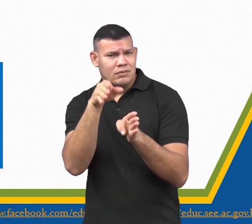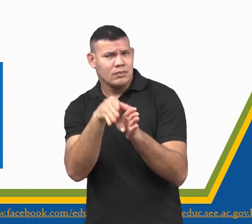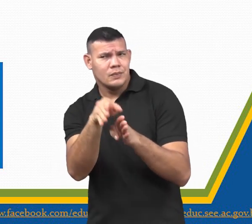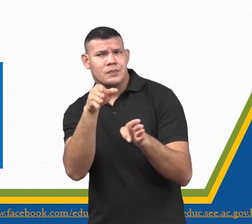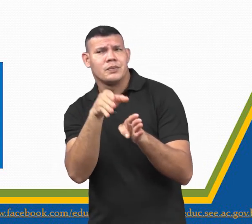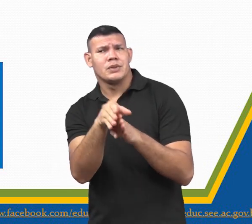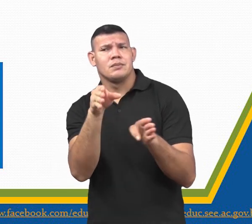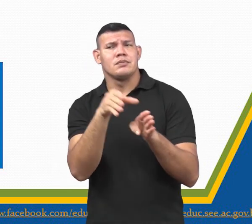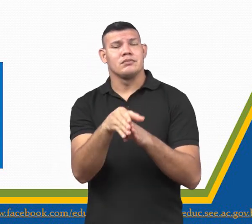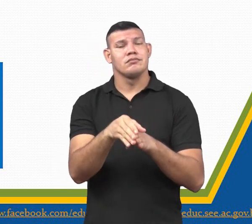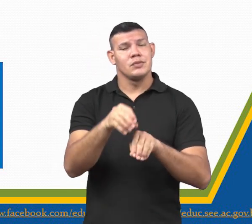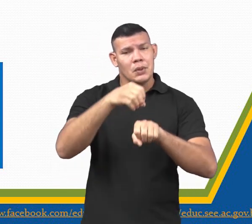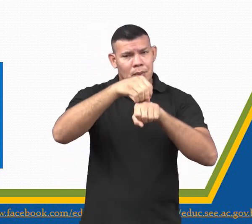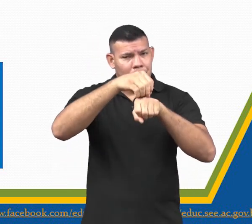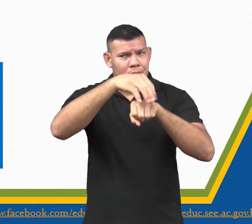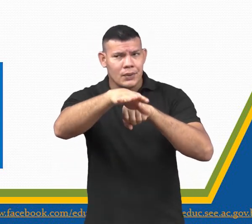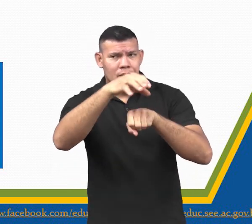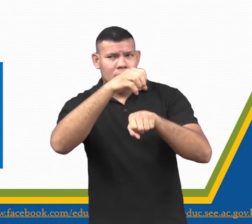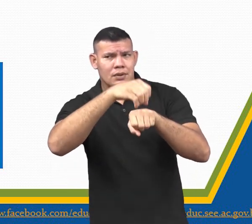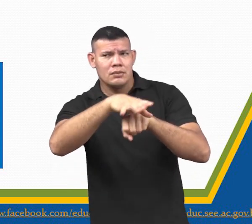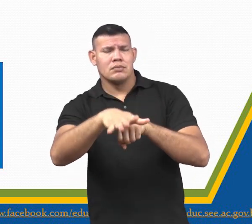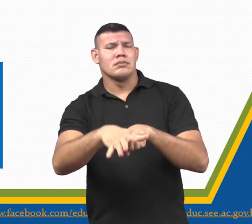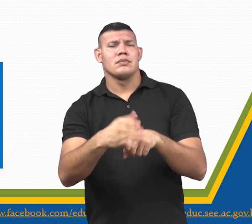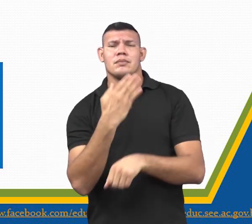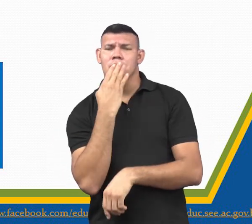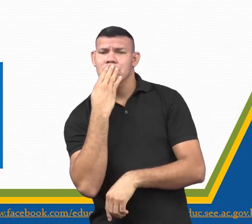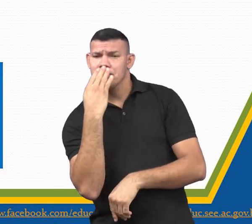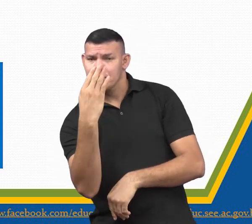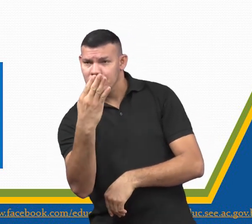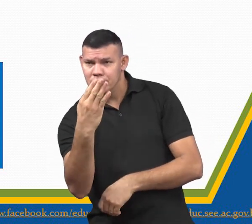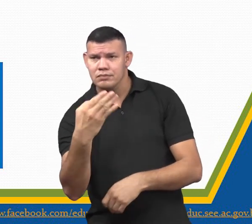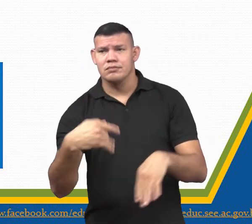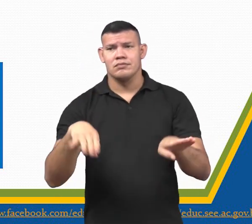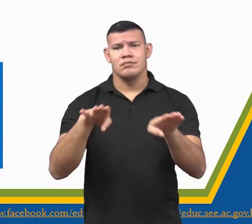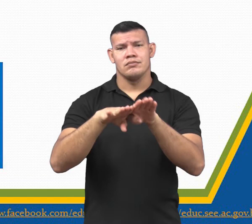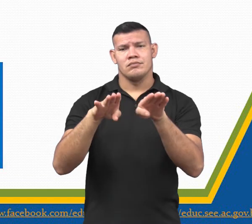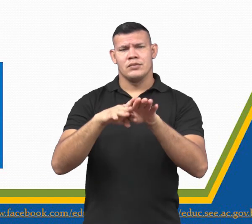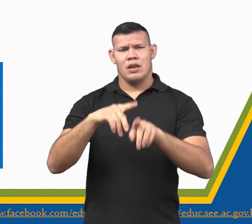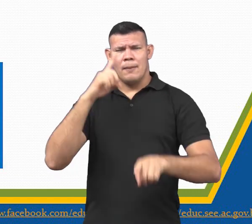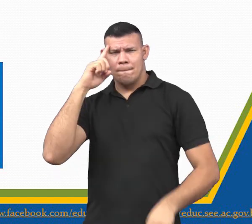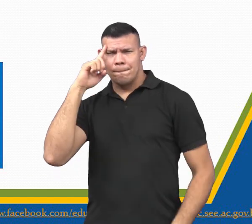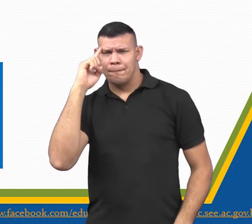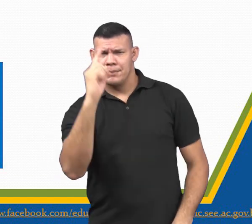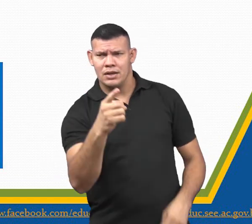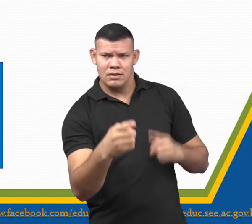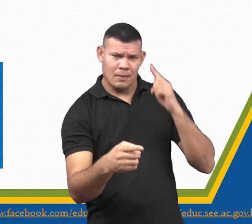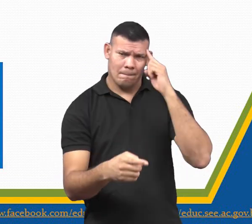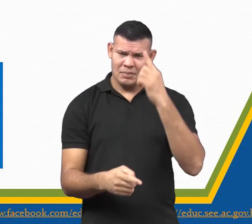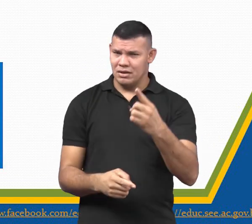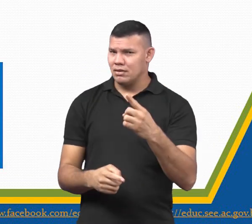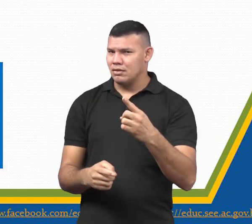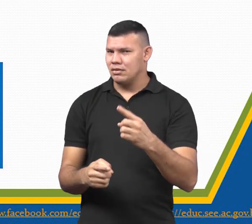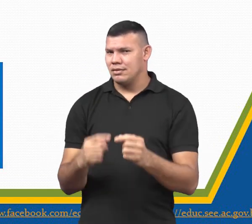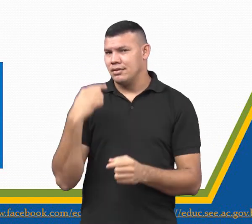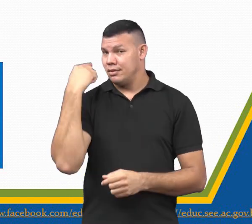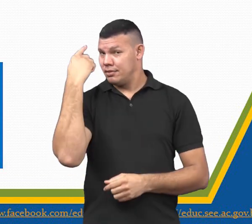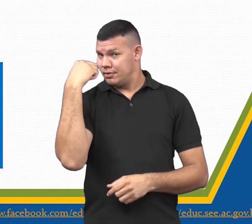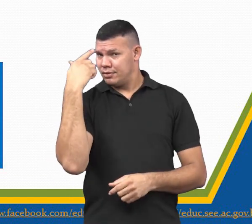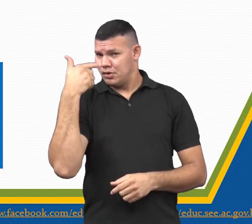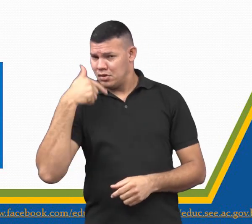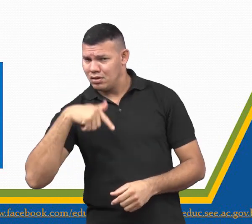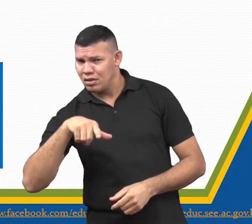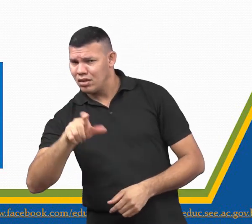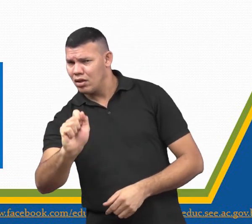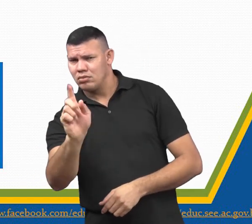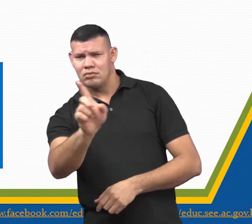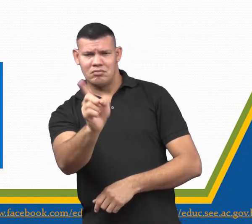dar órdenes. ¿Está bien? Y, claro, el imperativo no denota uma falta de educação. É só mais uma maneira